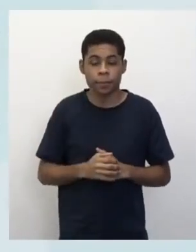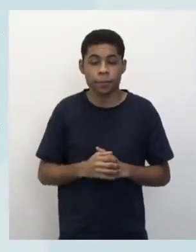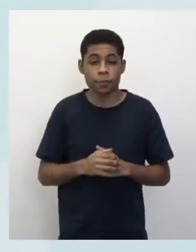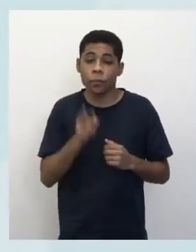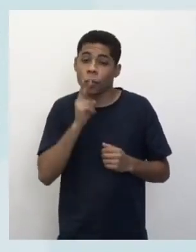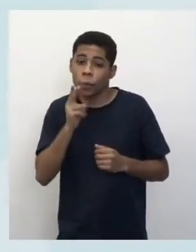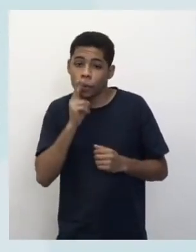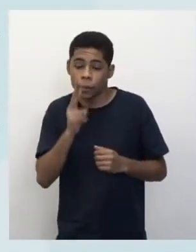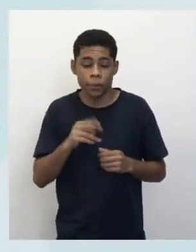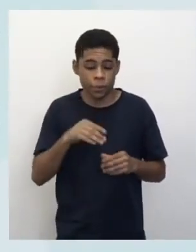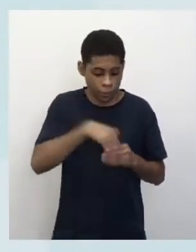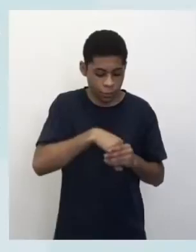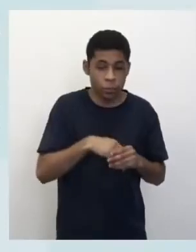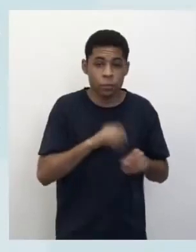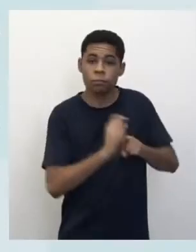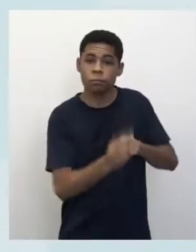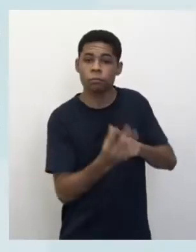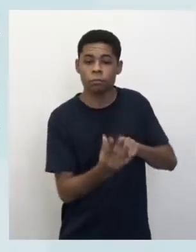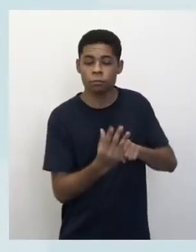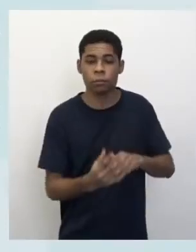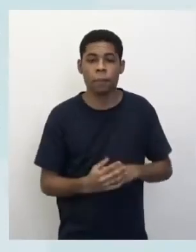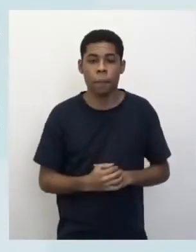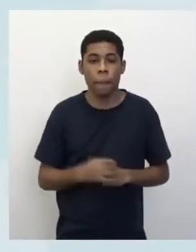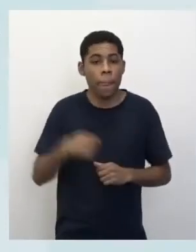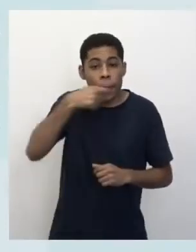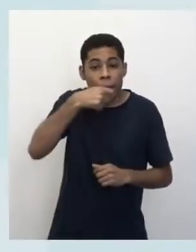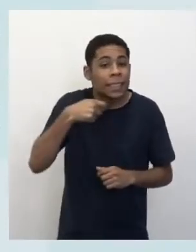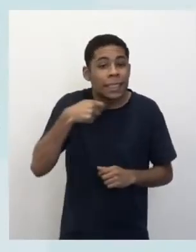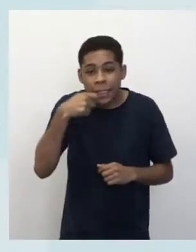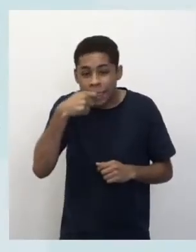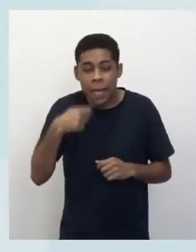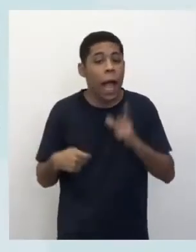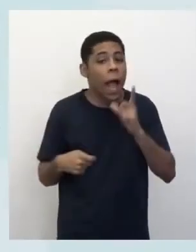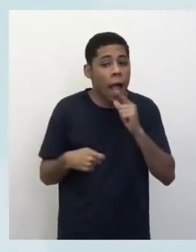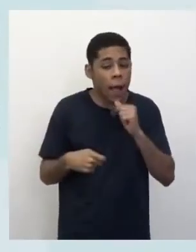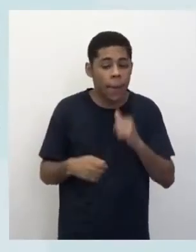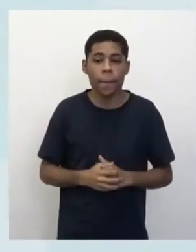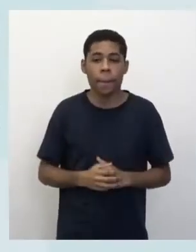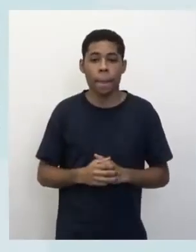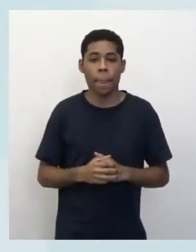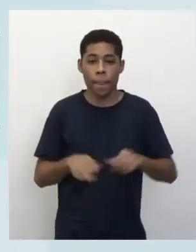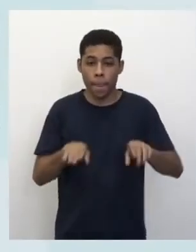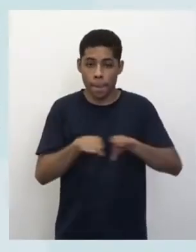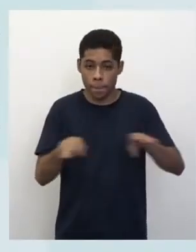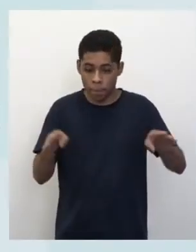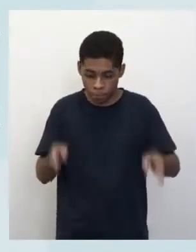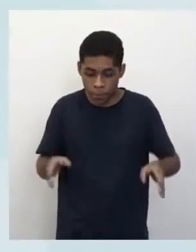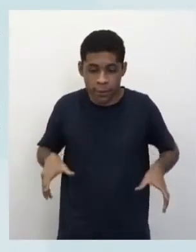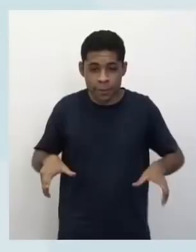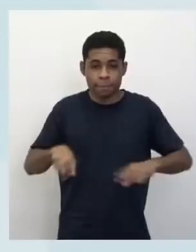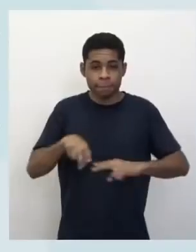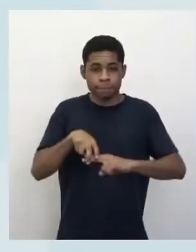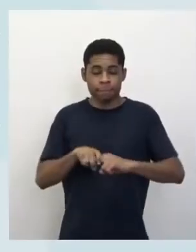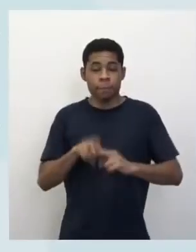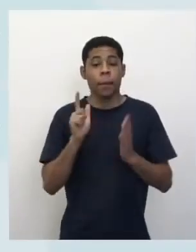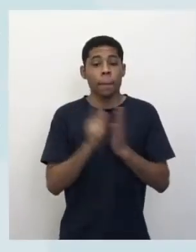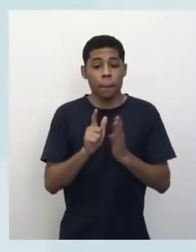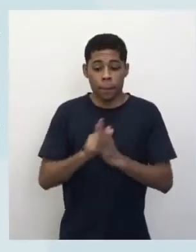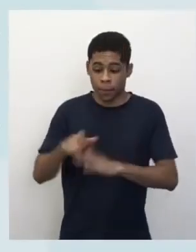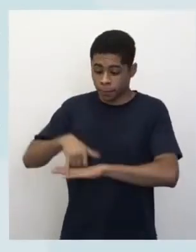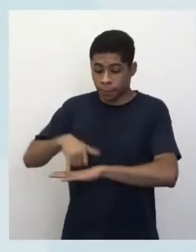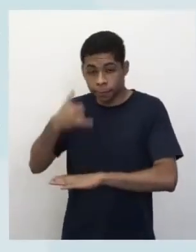de fósforos. Escova de dentes, pasta, água. Mesa e poltrona, papéis,